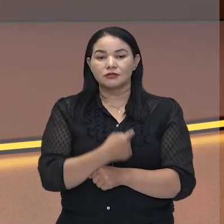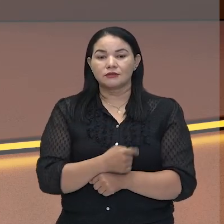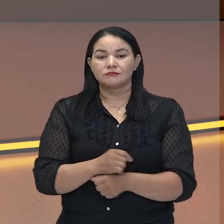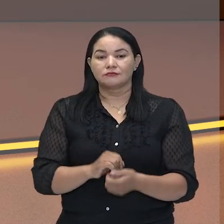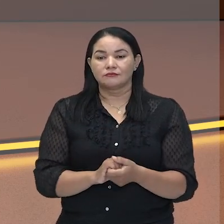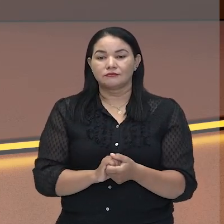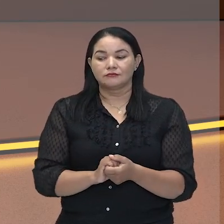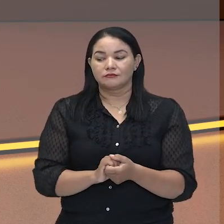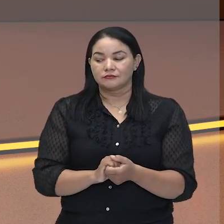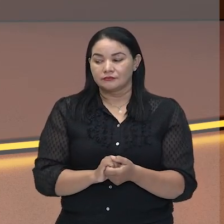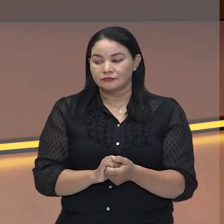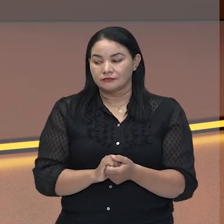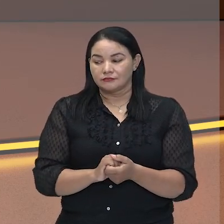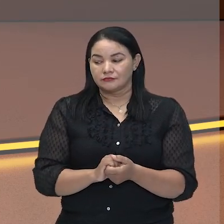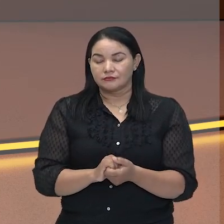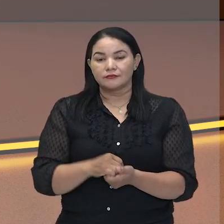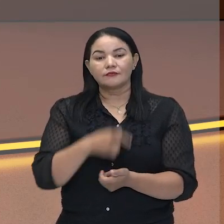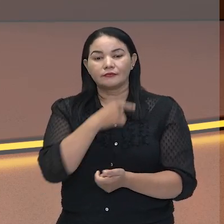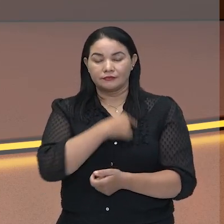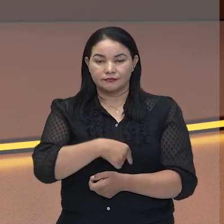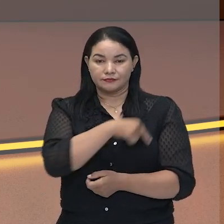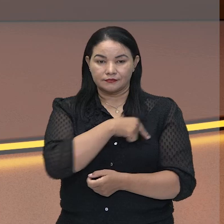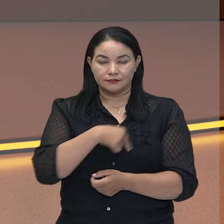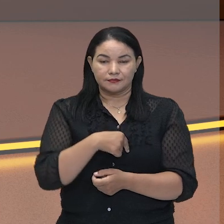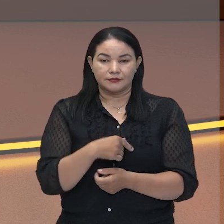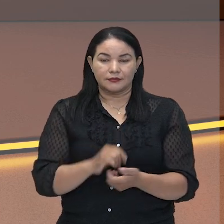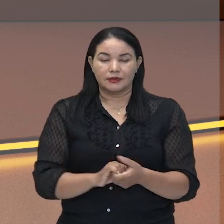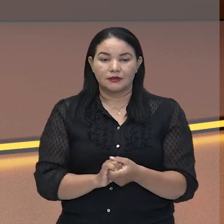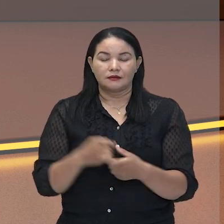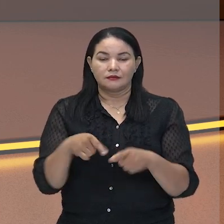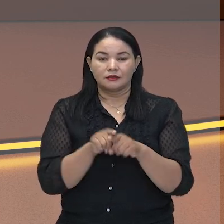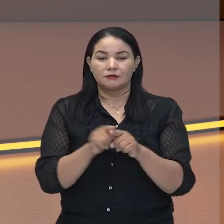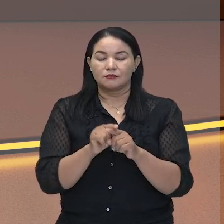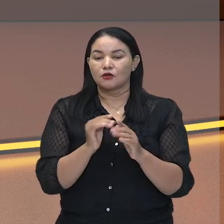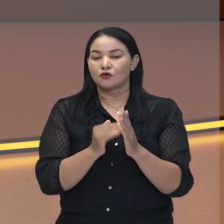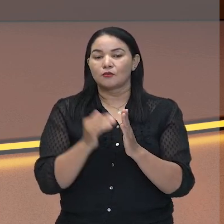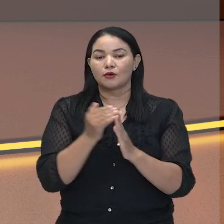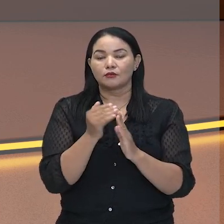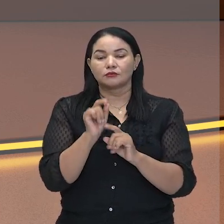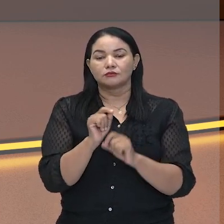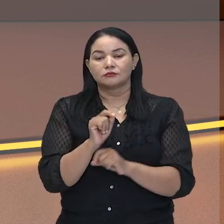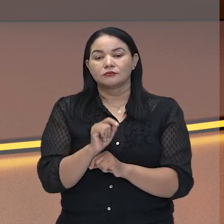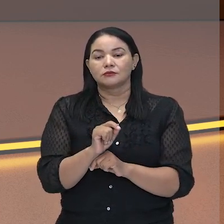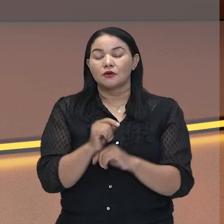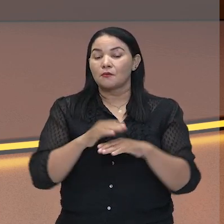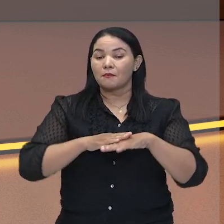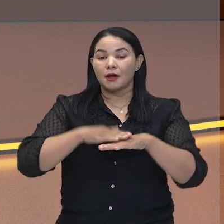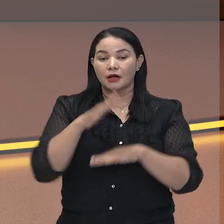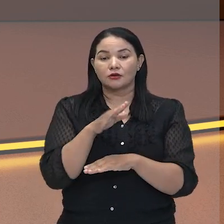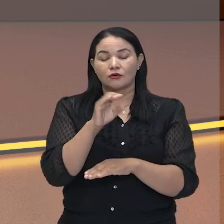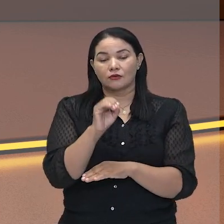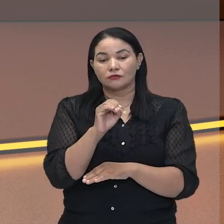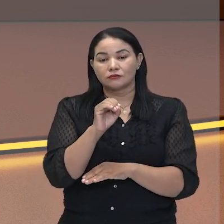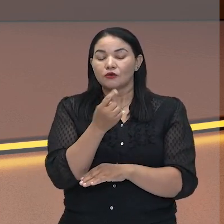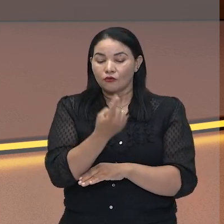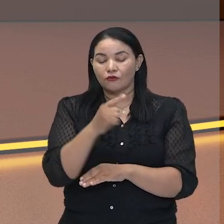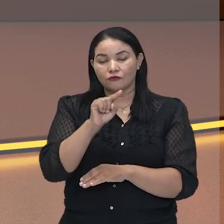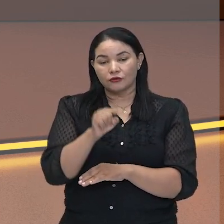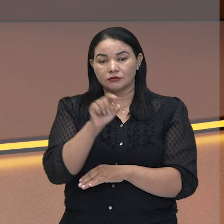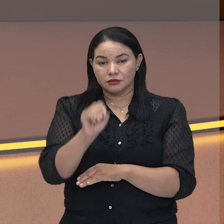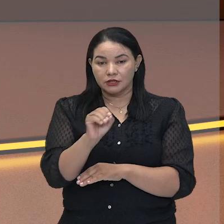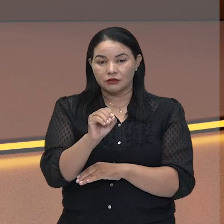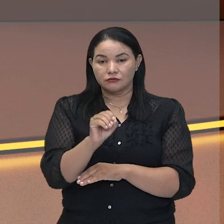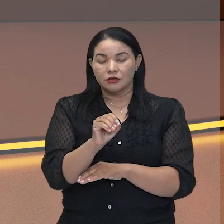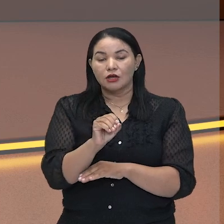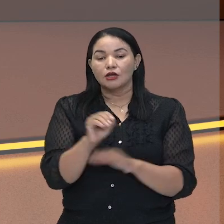0,967. Lembrando que o maior, né, é 1,0 e o menor é 0. E a gente vai